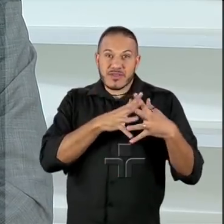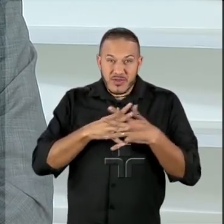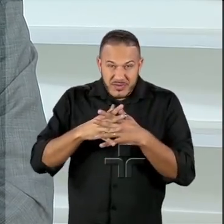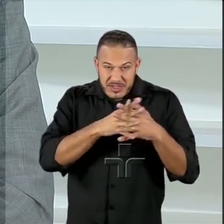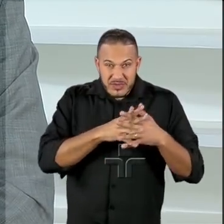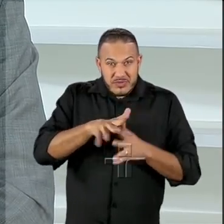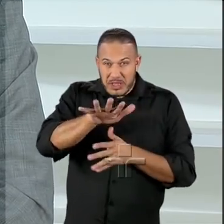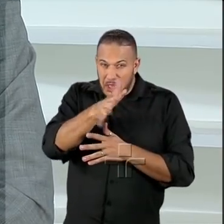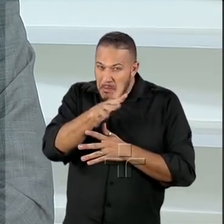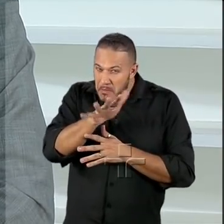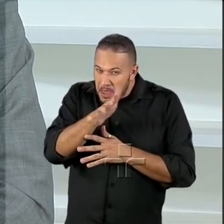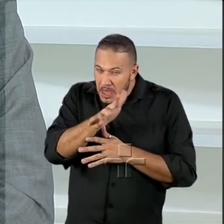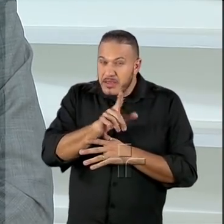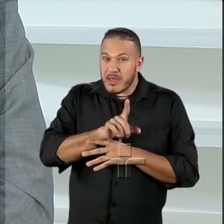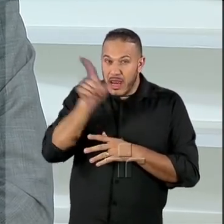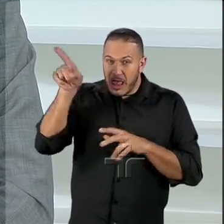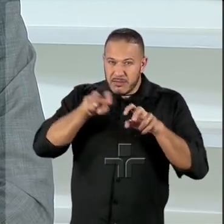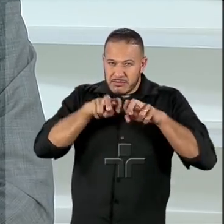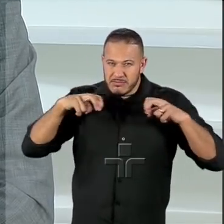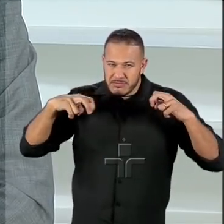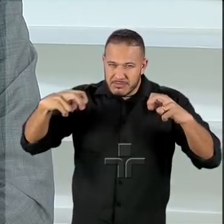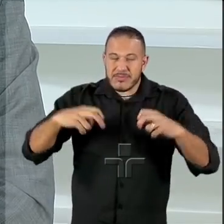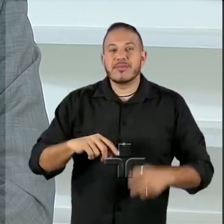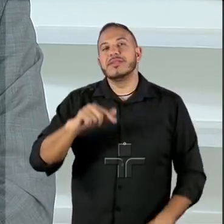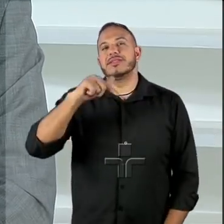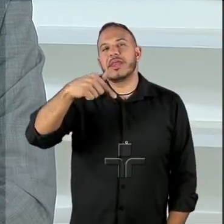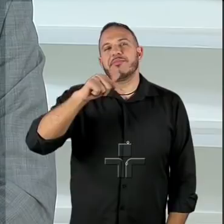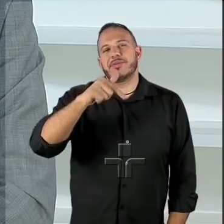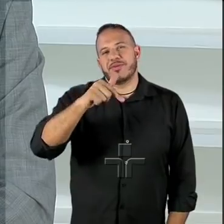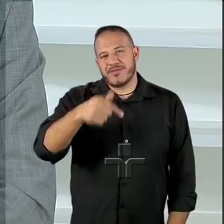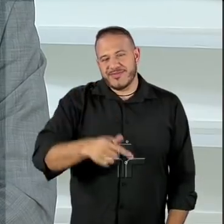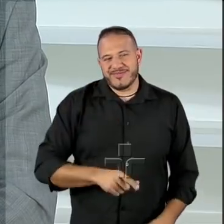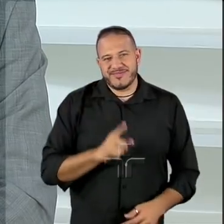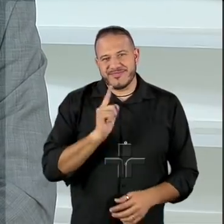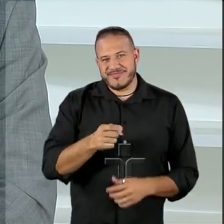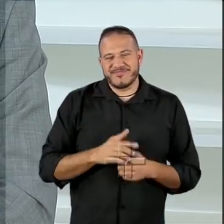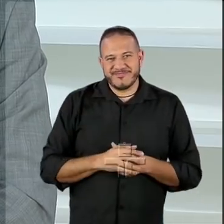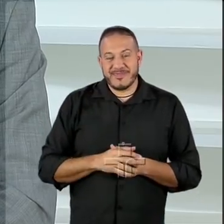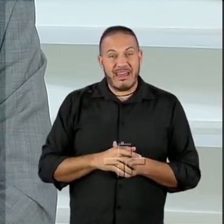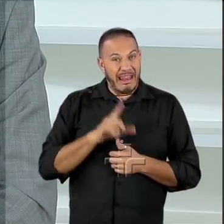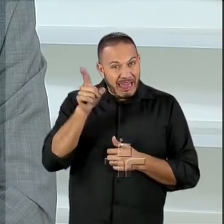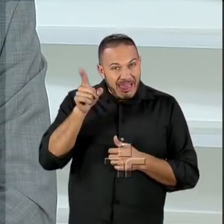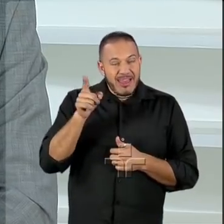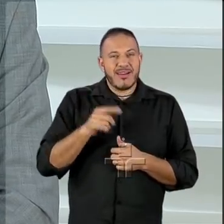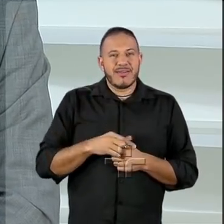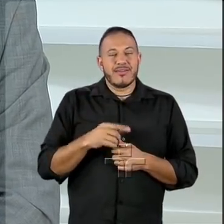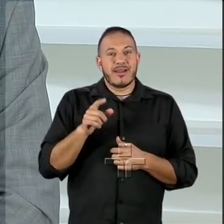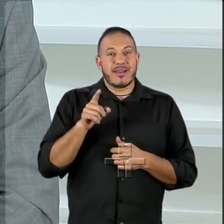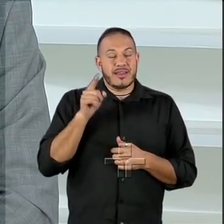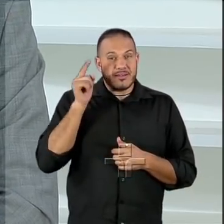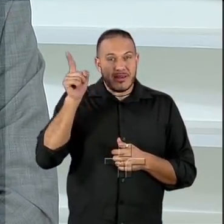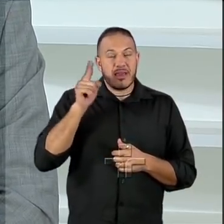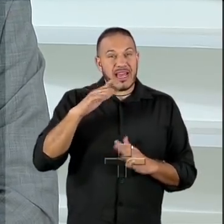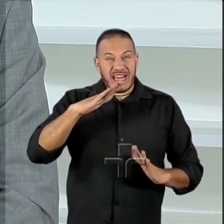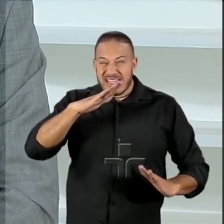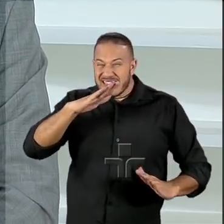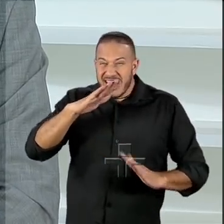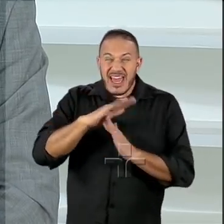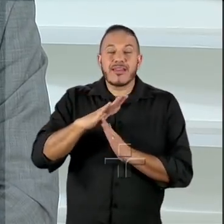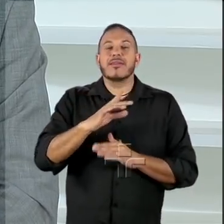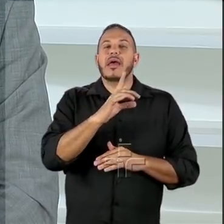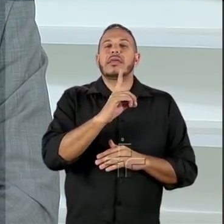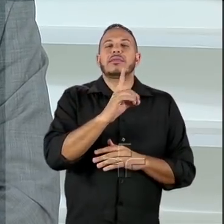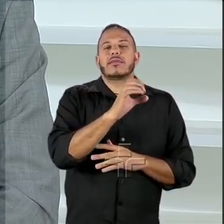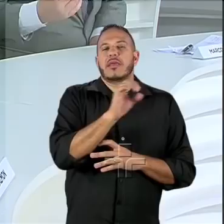chega na Suprema Corte é de 7 mil processos. E a Suprema Corte aceita, em média, 100 processos por ano.